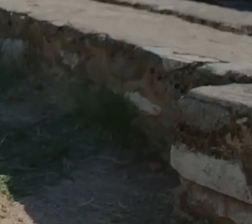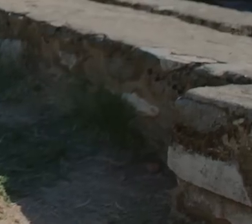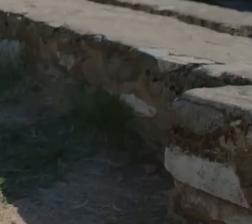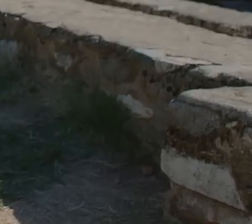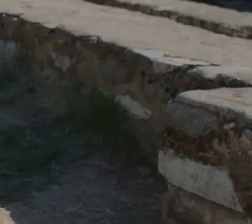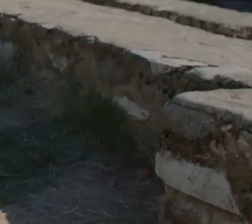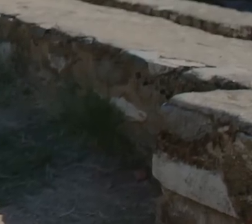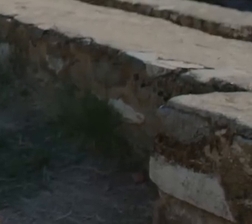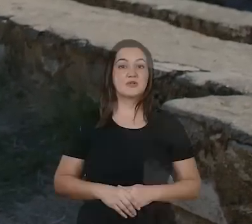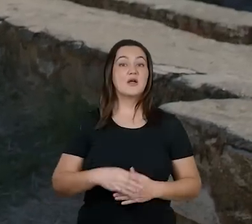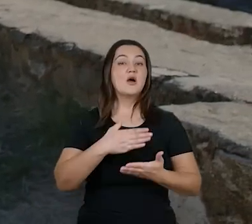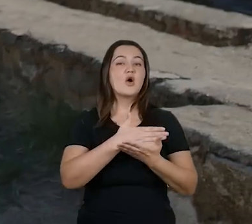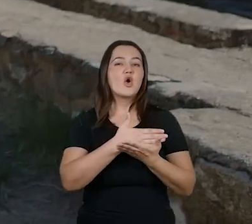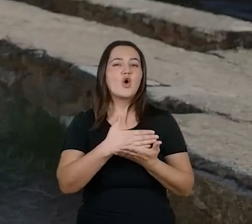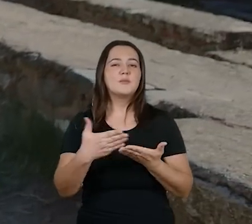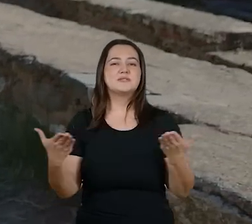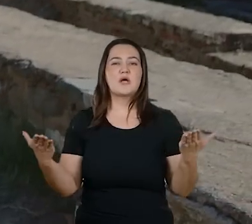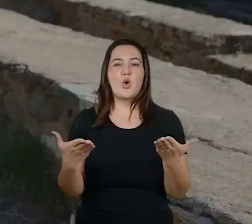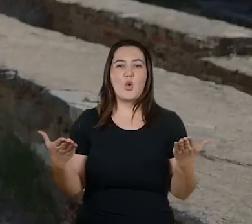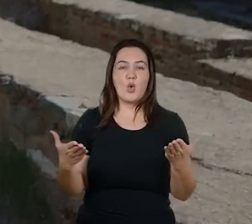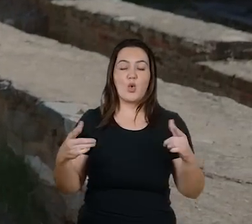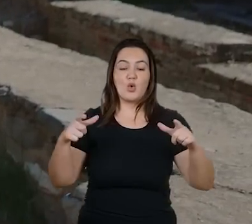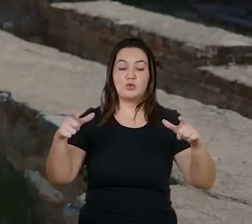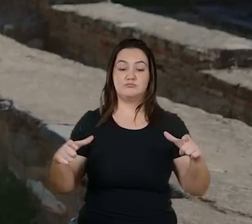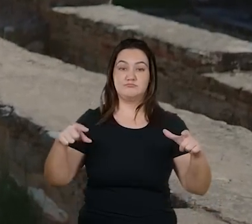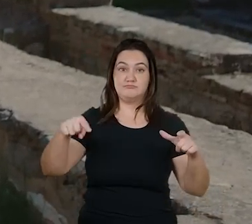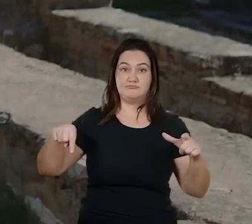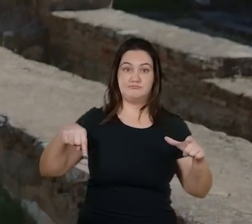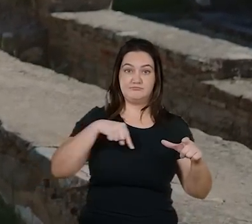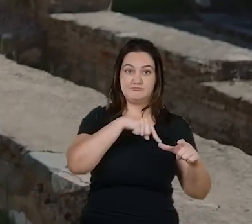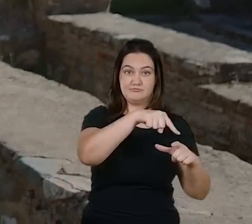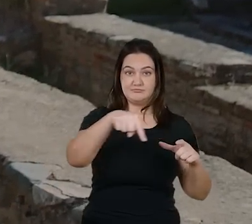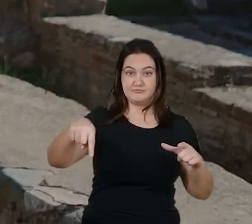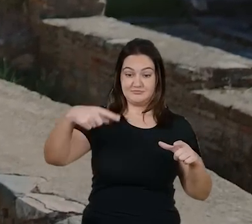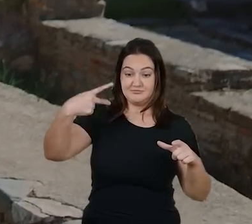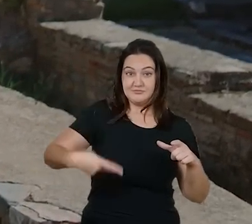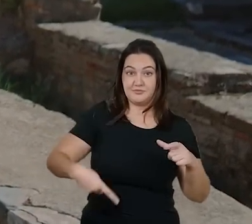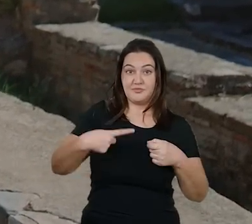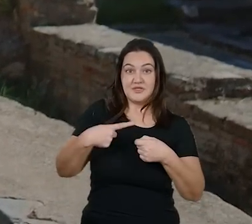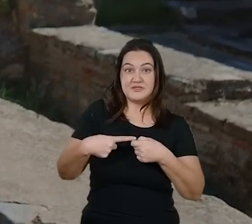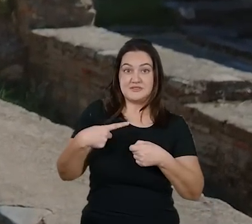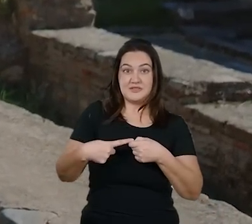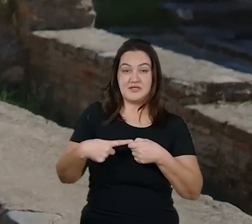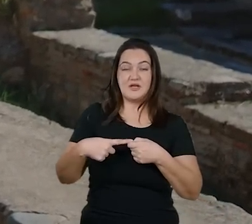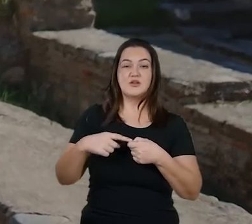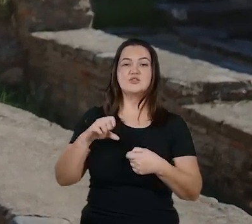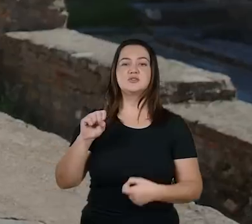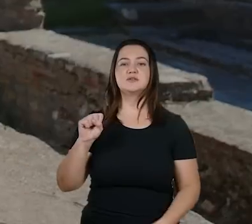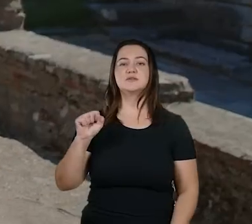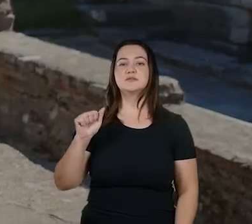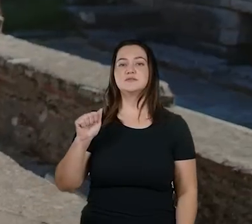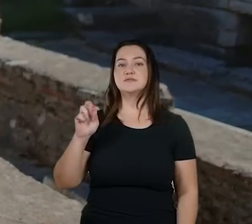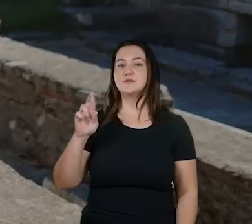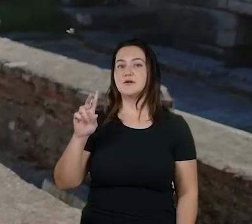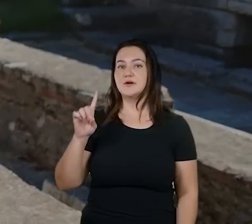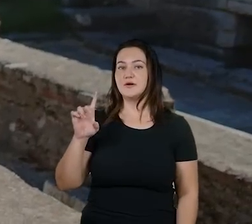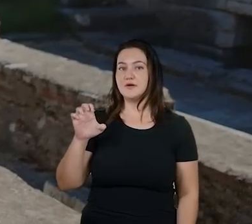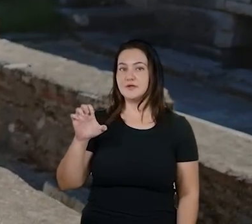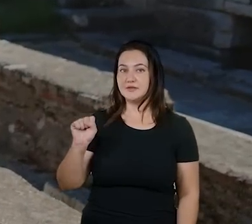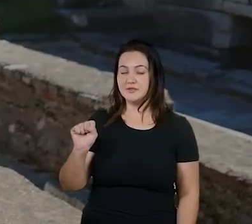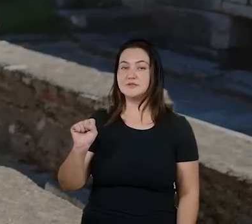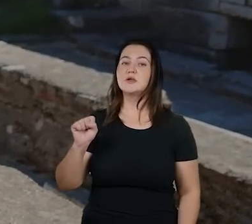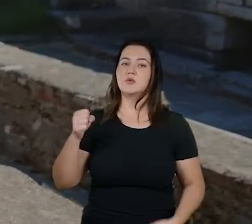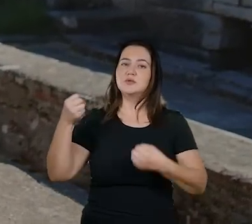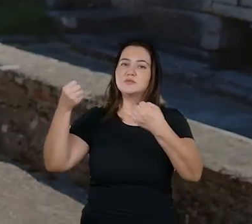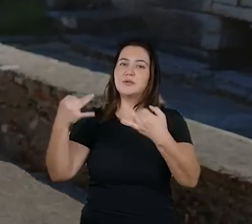Para começar a nossa exploração pelo sítio arqueológico da cidade de Sardes, eu quero mostrar algo para vocês que dá